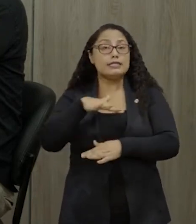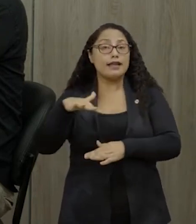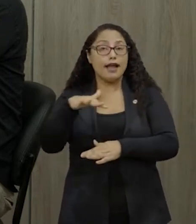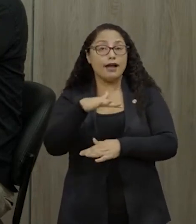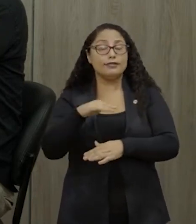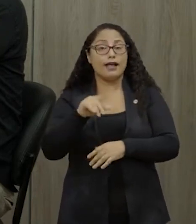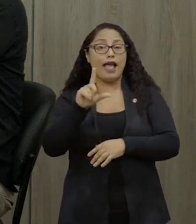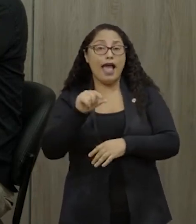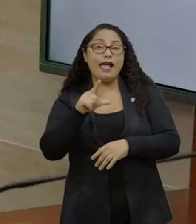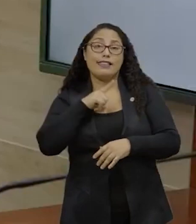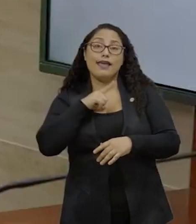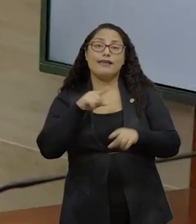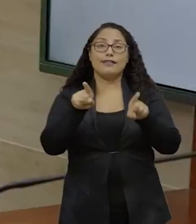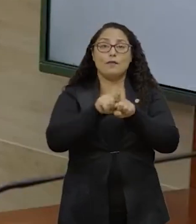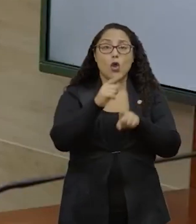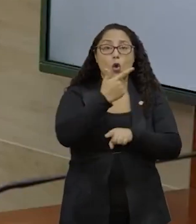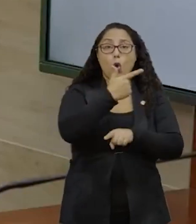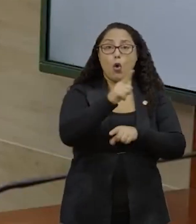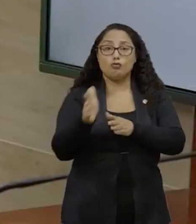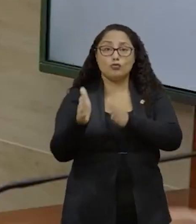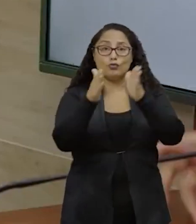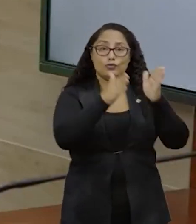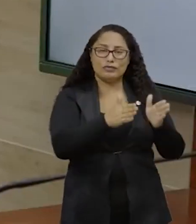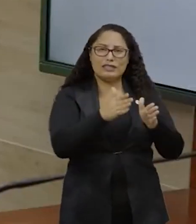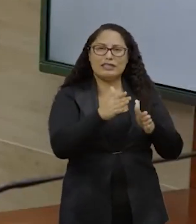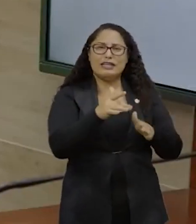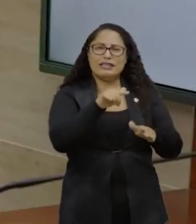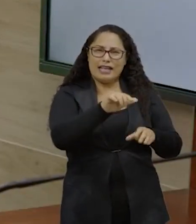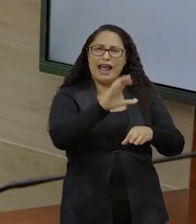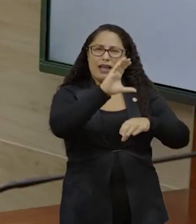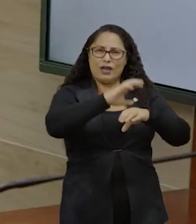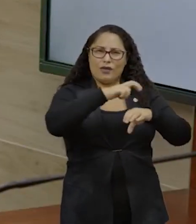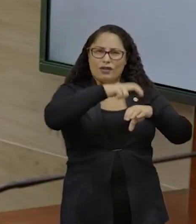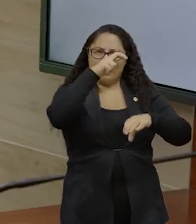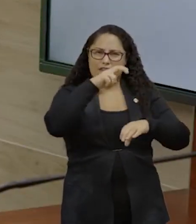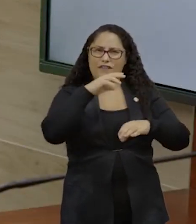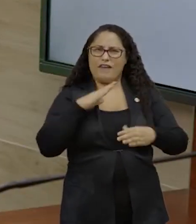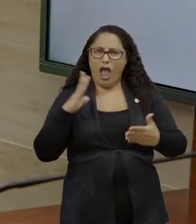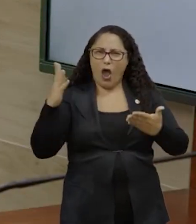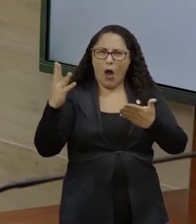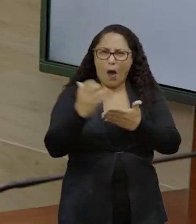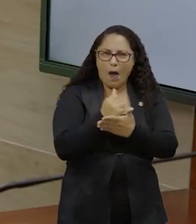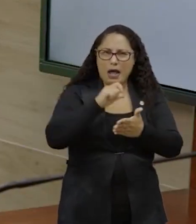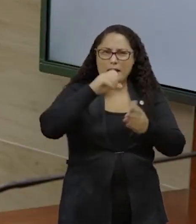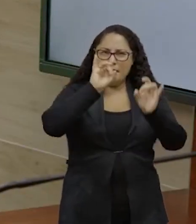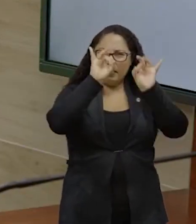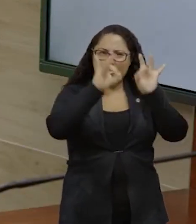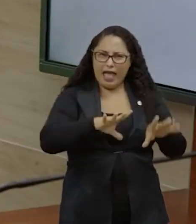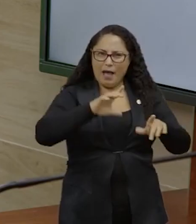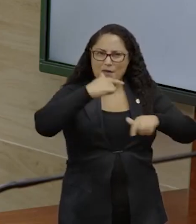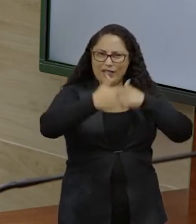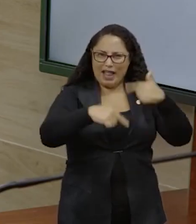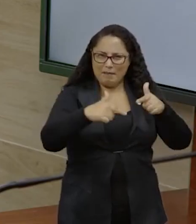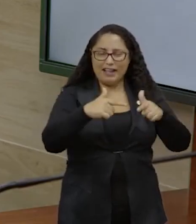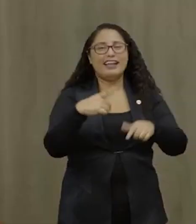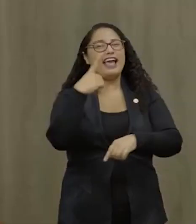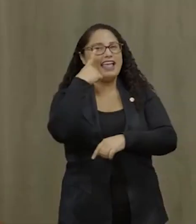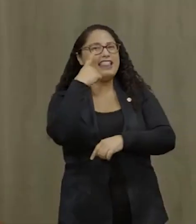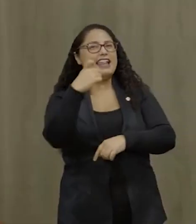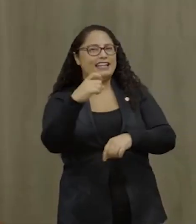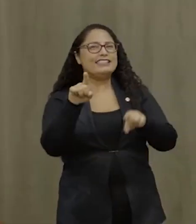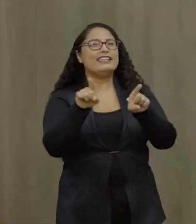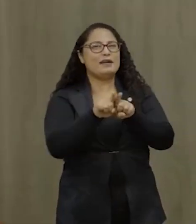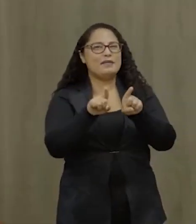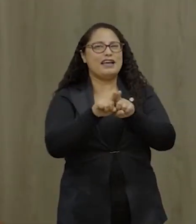É. Tem aquela questão também, né? Será que o ChatGPT vai roubar meu emprego? Essa é uma questão interessante, né? Pois